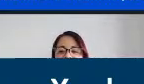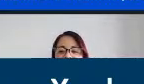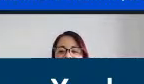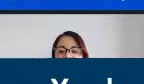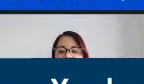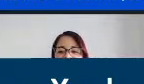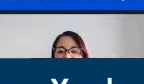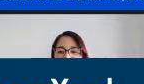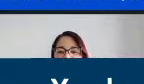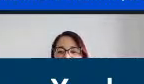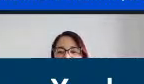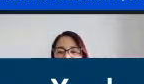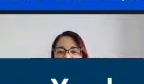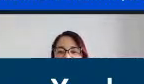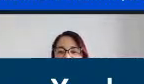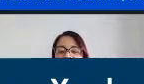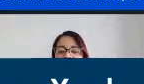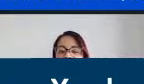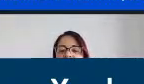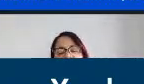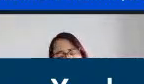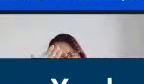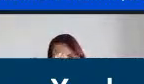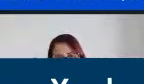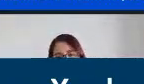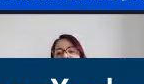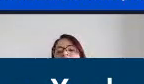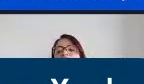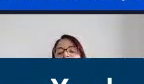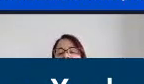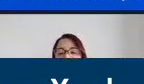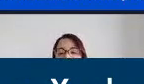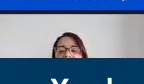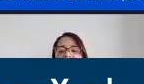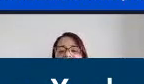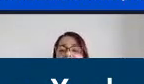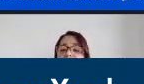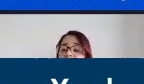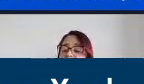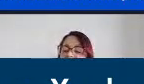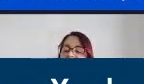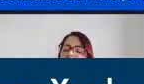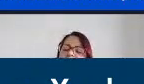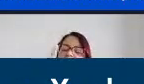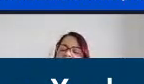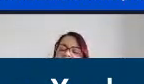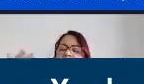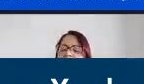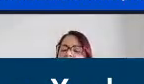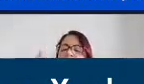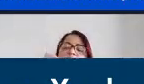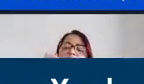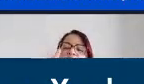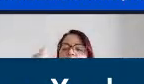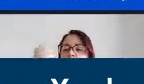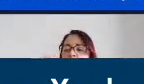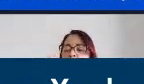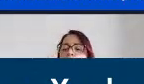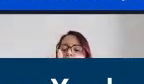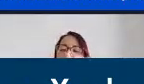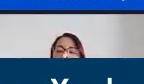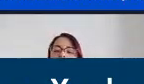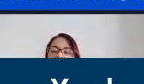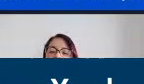É, e eu vou seguir, tá bem? Bem, estamos, então, hoje no dia 8 de setembro, Dia Internacional